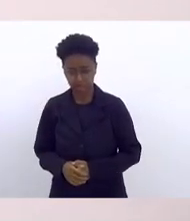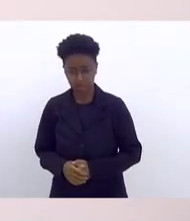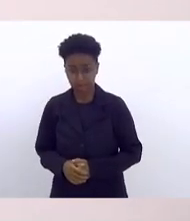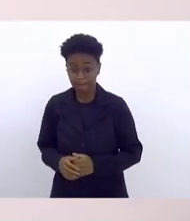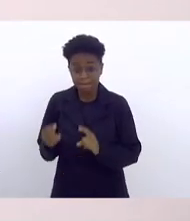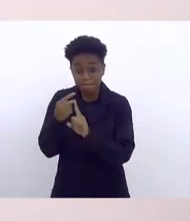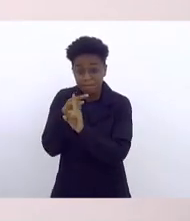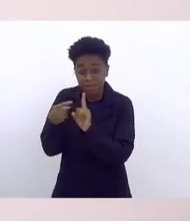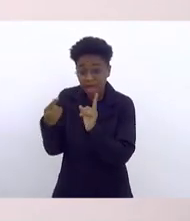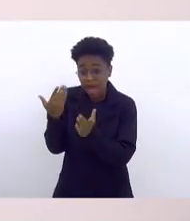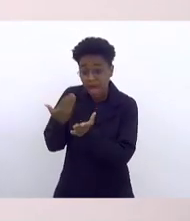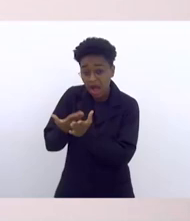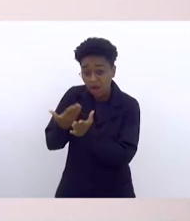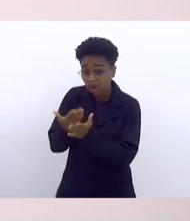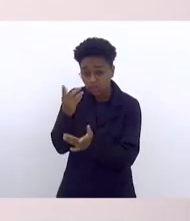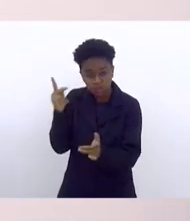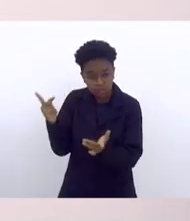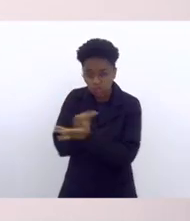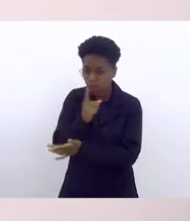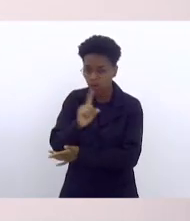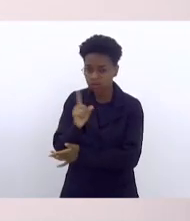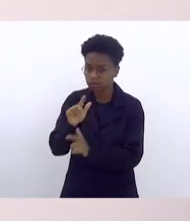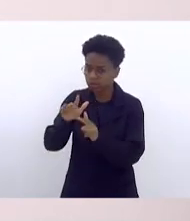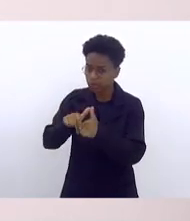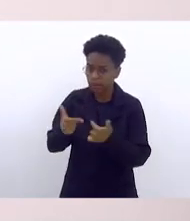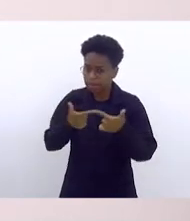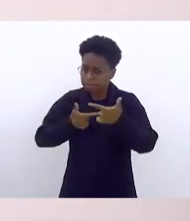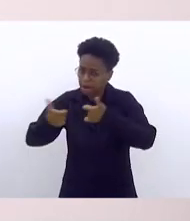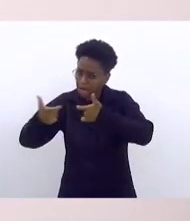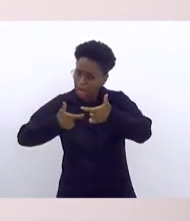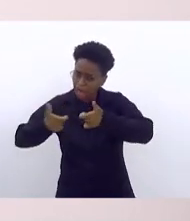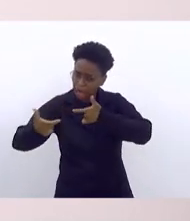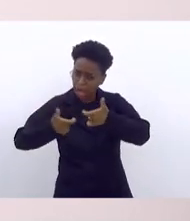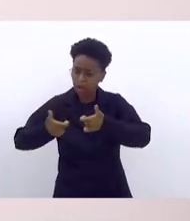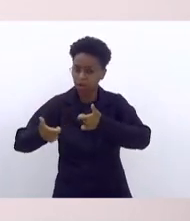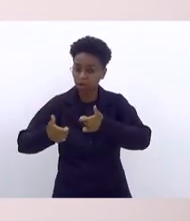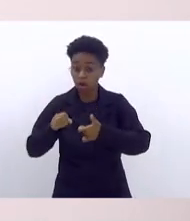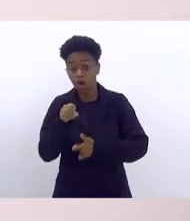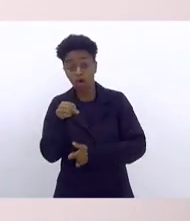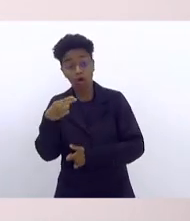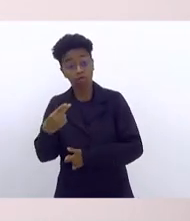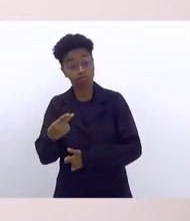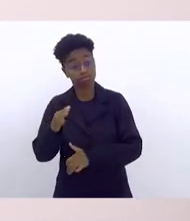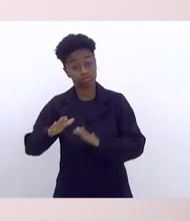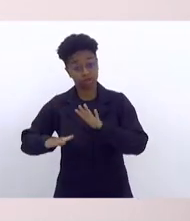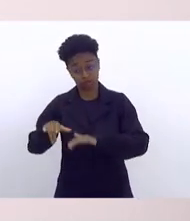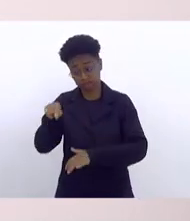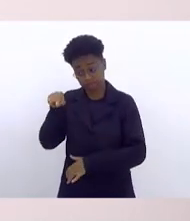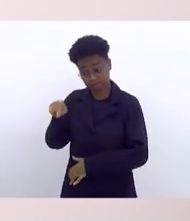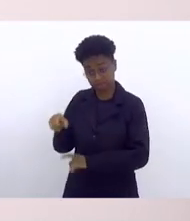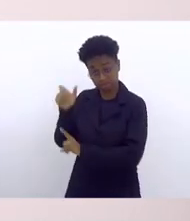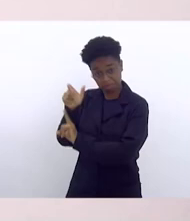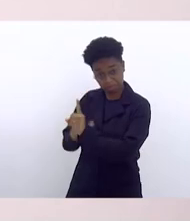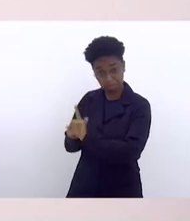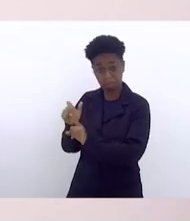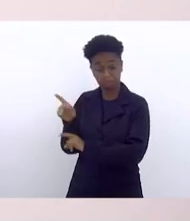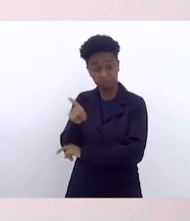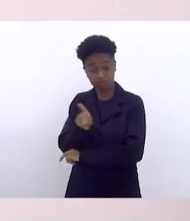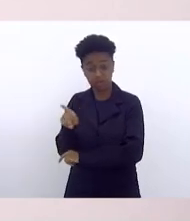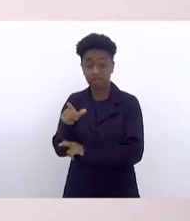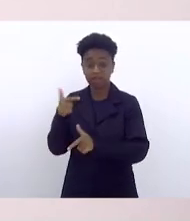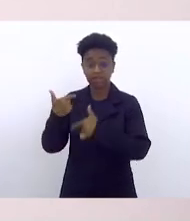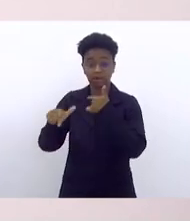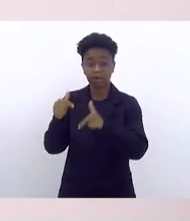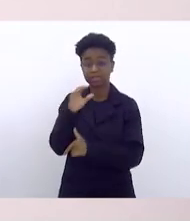não acontecerem por conta de trocas de tiro? ou talvez essa profissional trabalhe na cidade de Deus